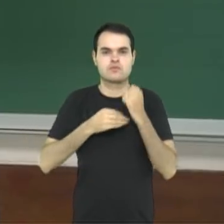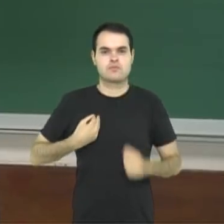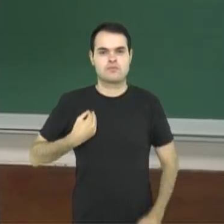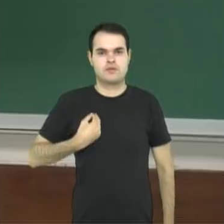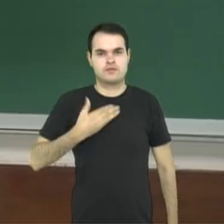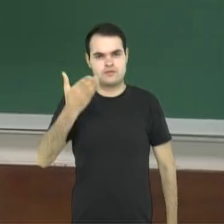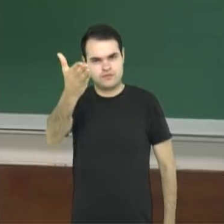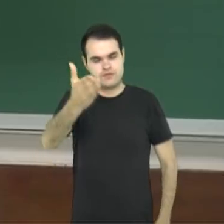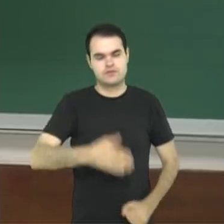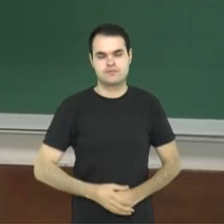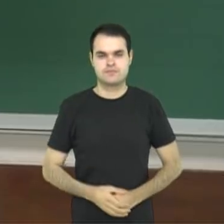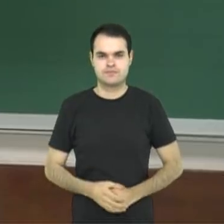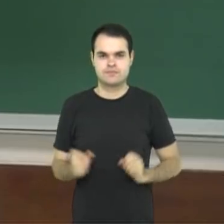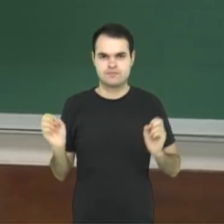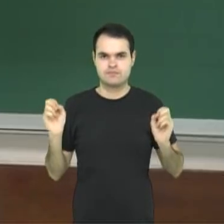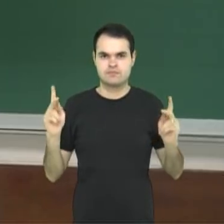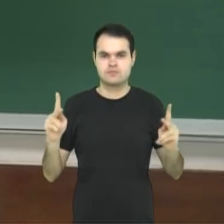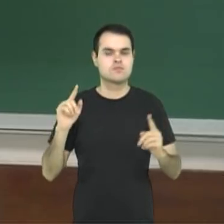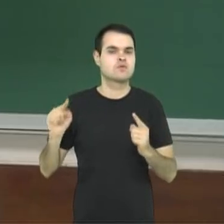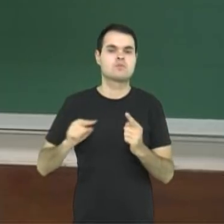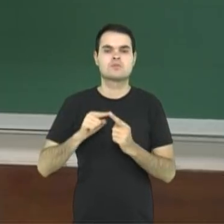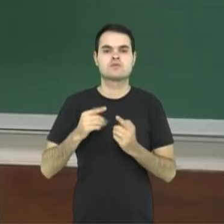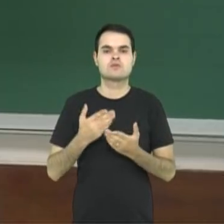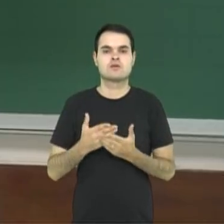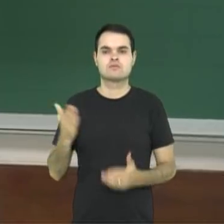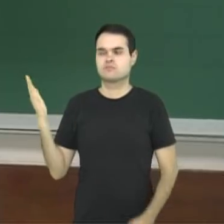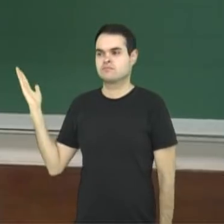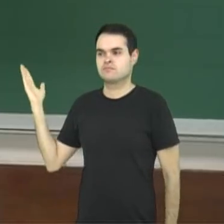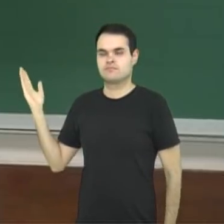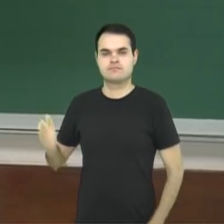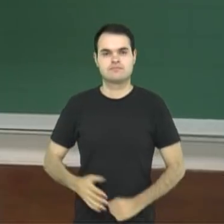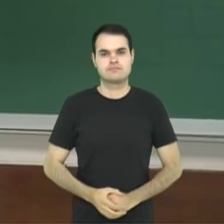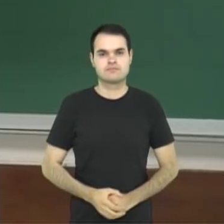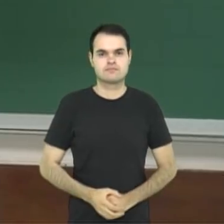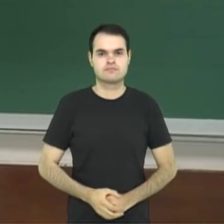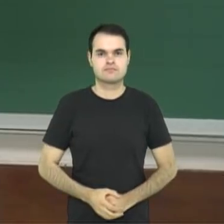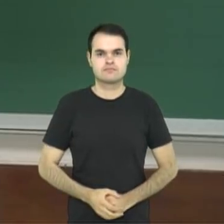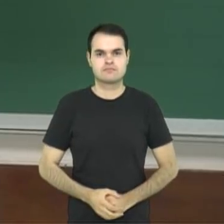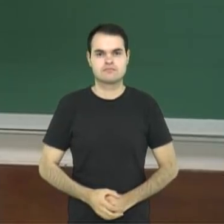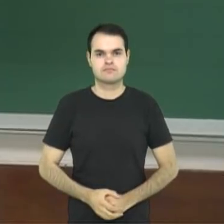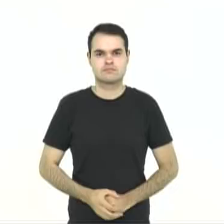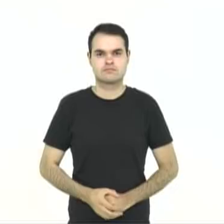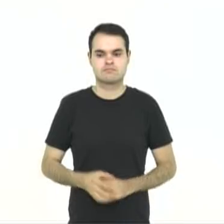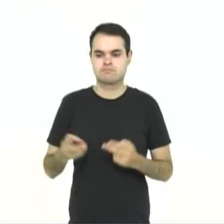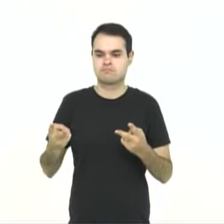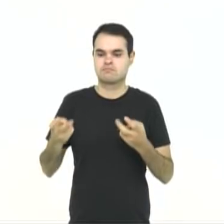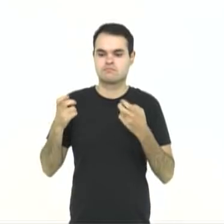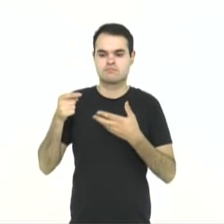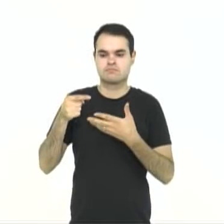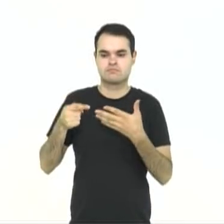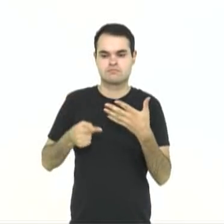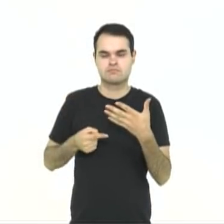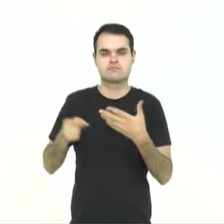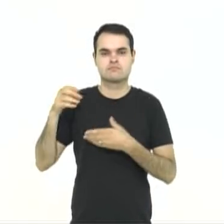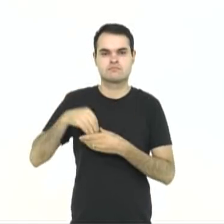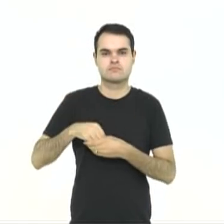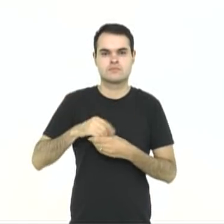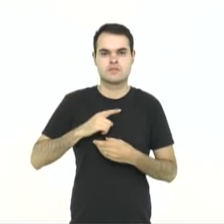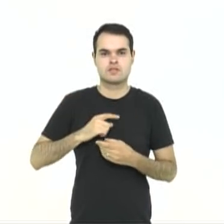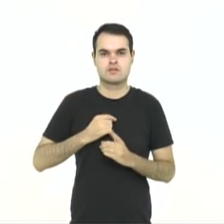de vocês, ok? Os objetivos da nossa aula de hoje, então, consistem em reconhecer os elementos que compõem